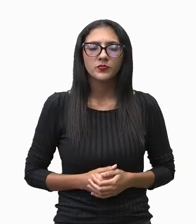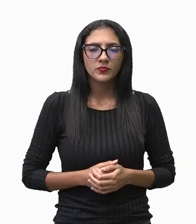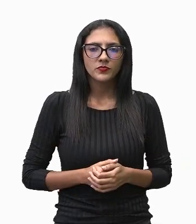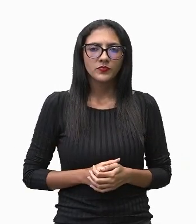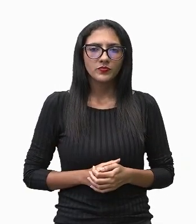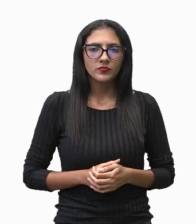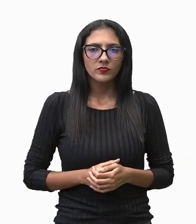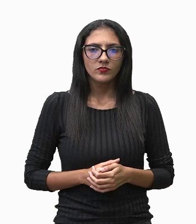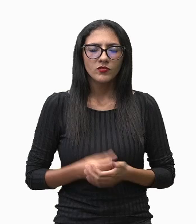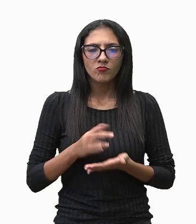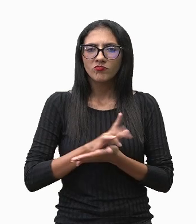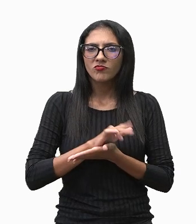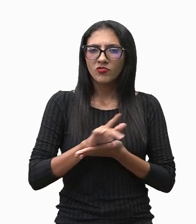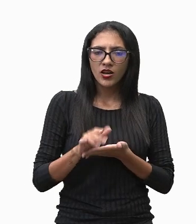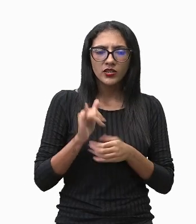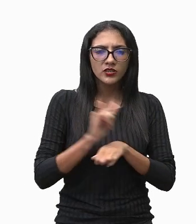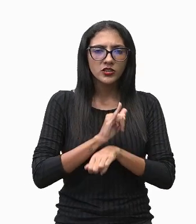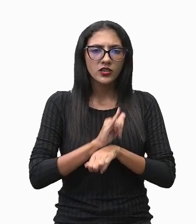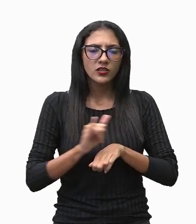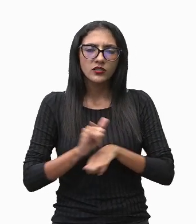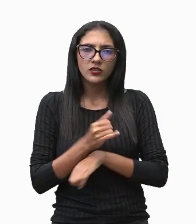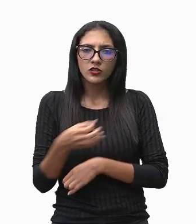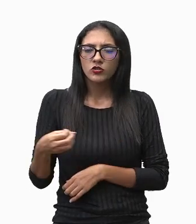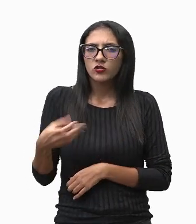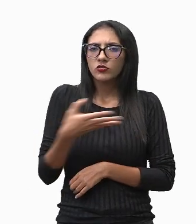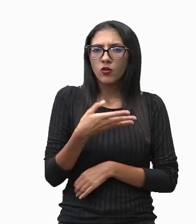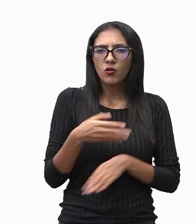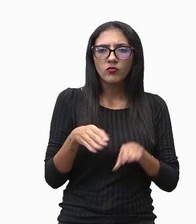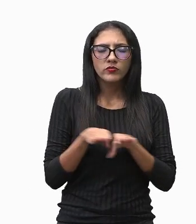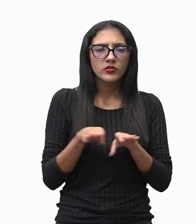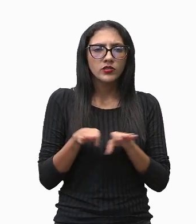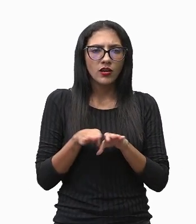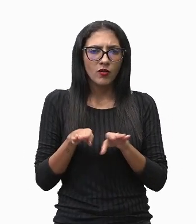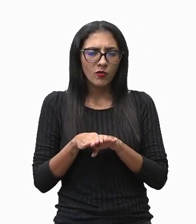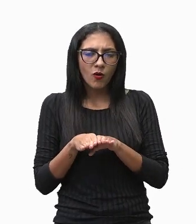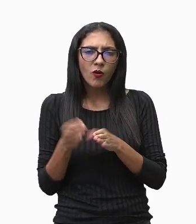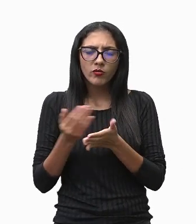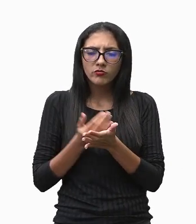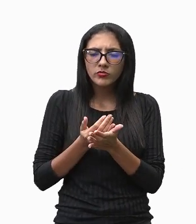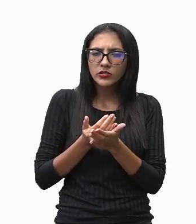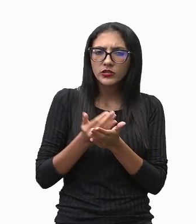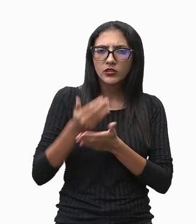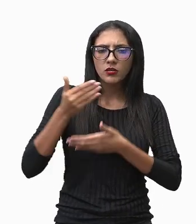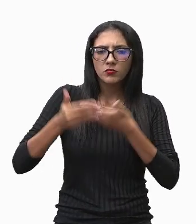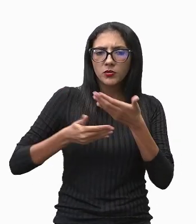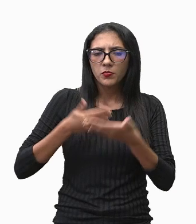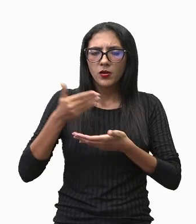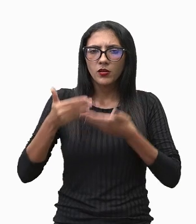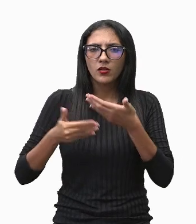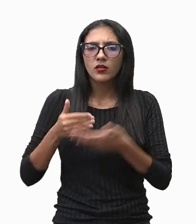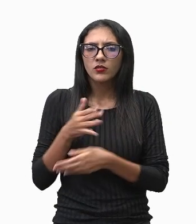Apesar desses processos democráticos que estavam ali se instaurando,